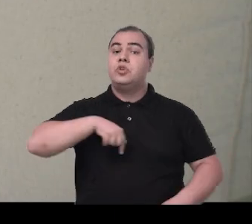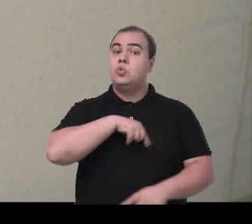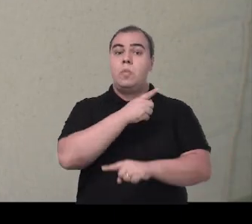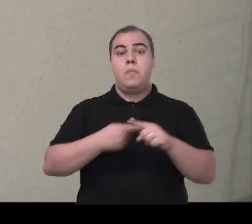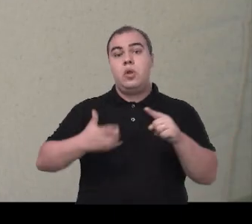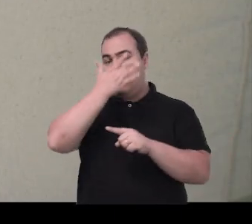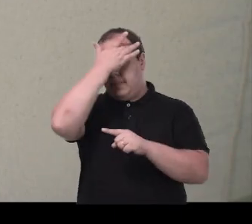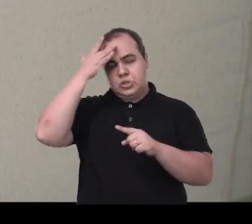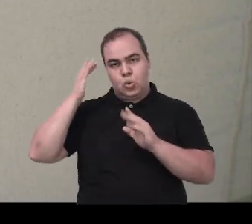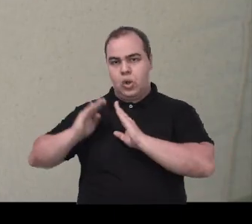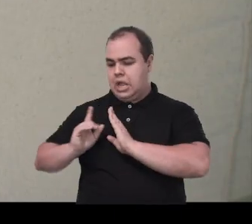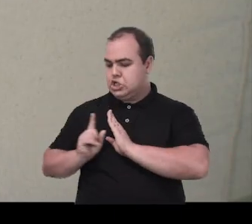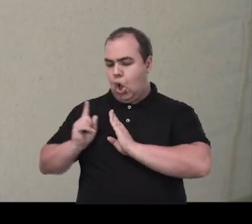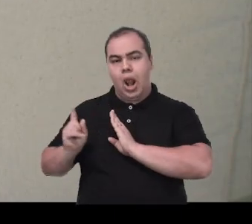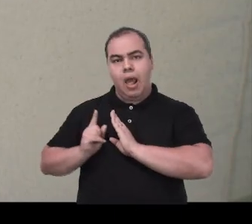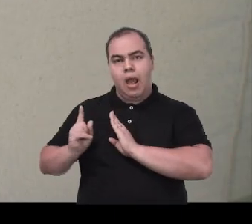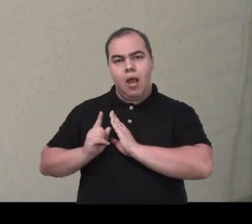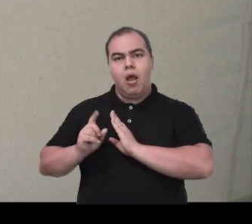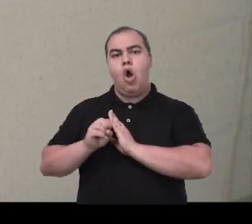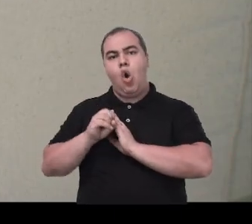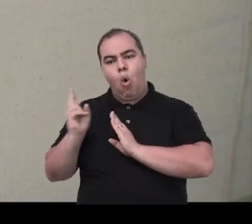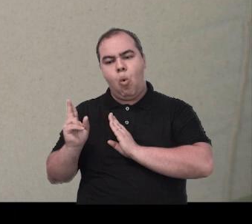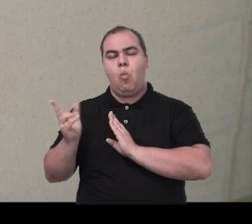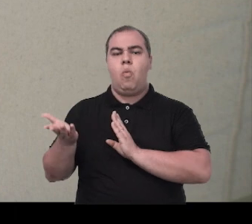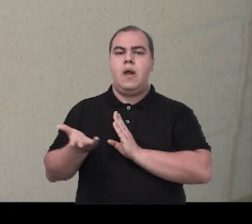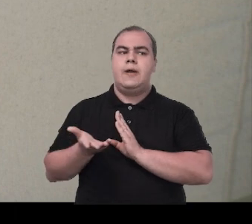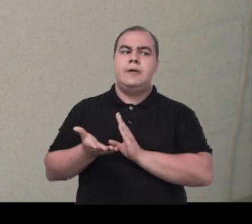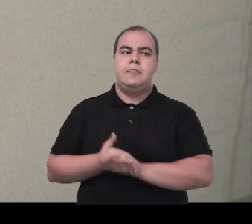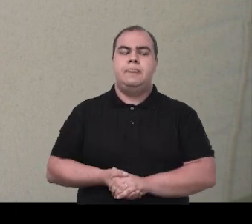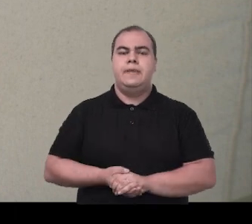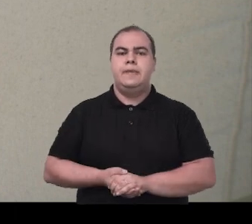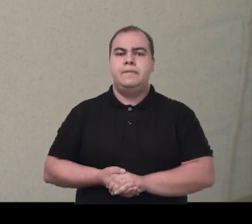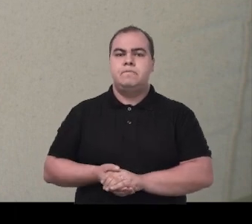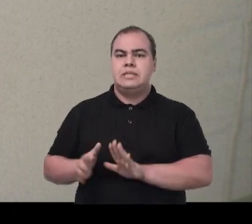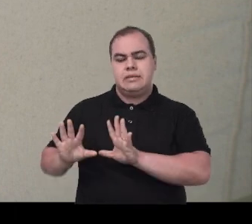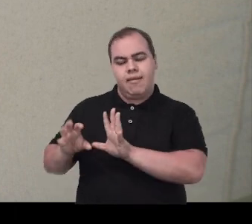A gente não pode mais isolar as pessoas. A gente não pode mais